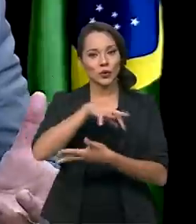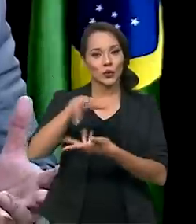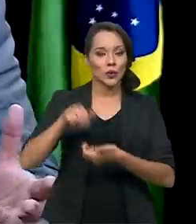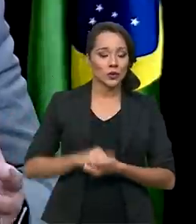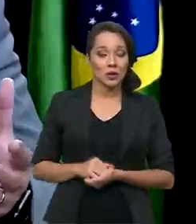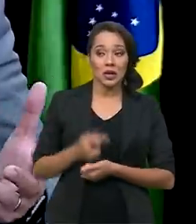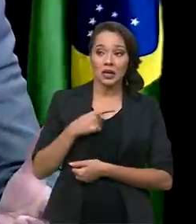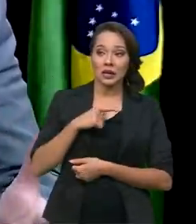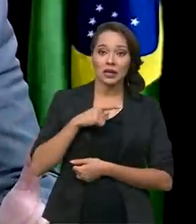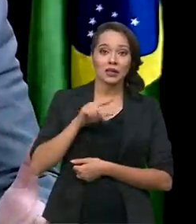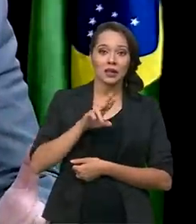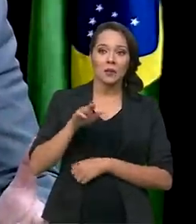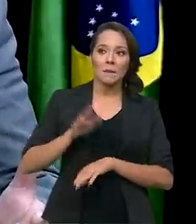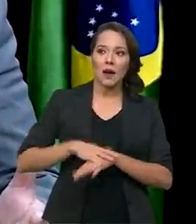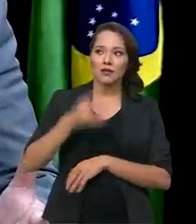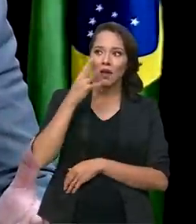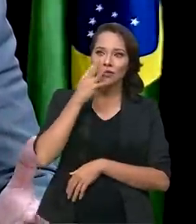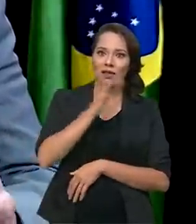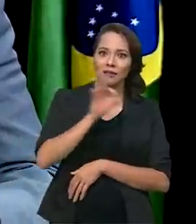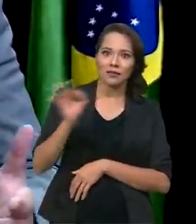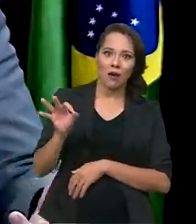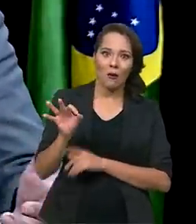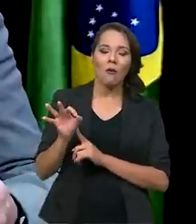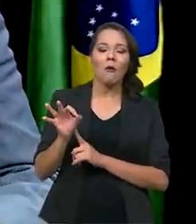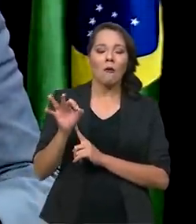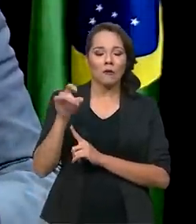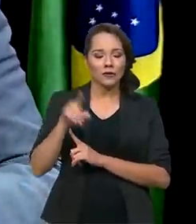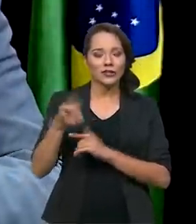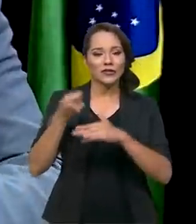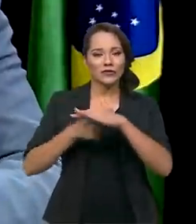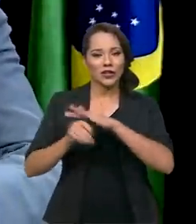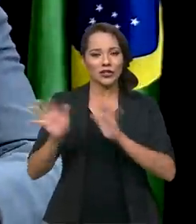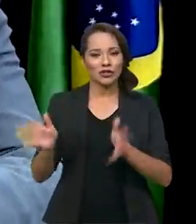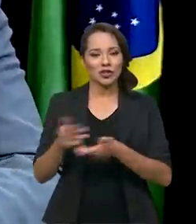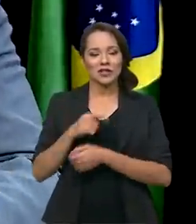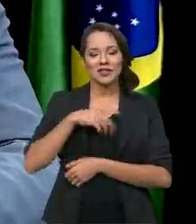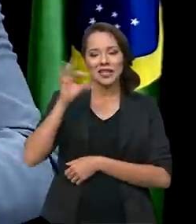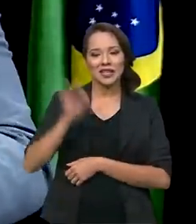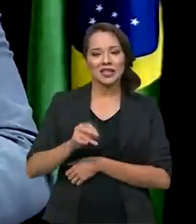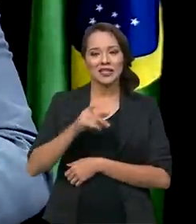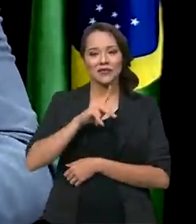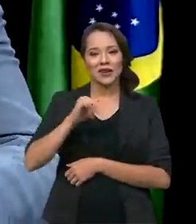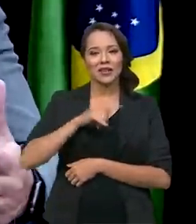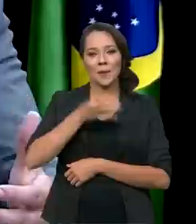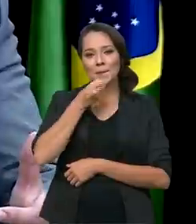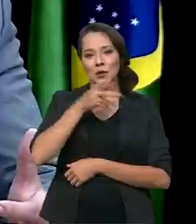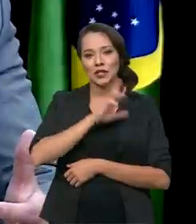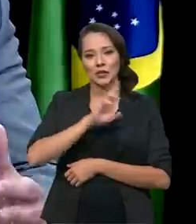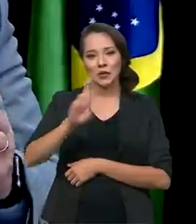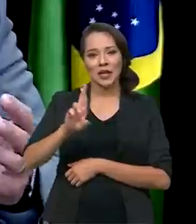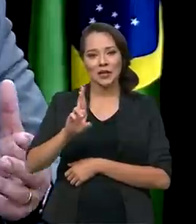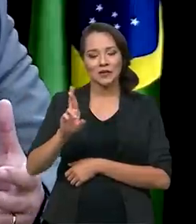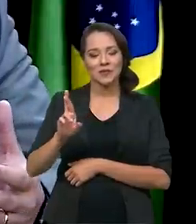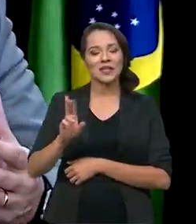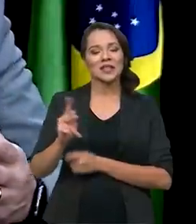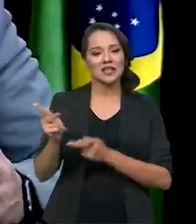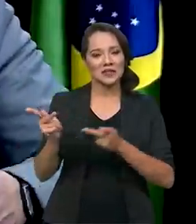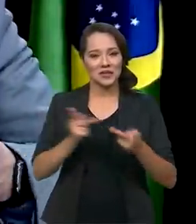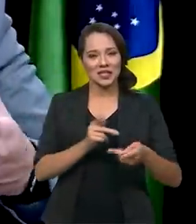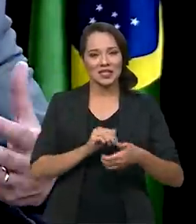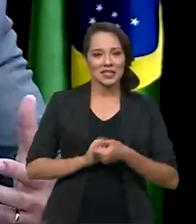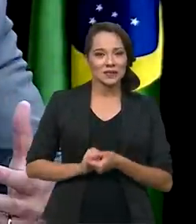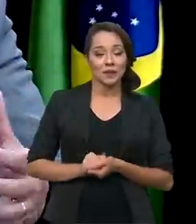está chamando mais a atenção dos investidores, e eu tenho certeza que a gente vai colher os resultados dessas visitas. A gente